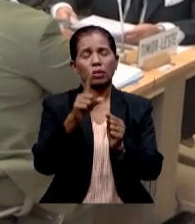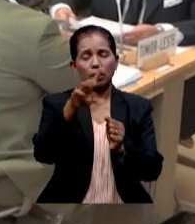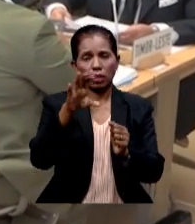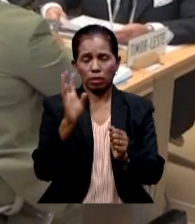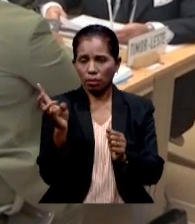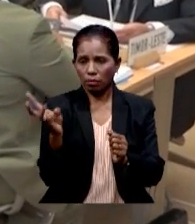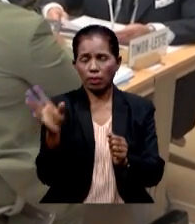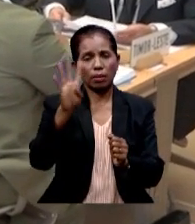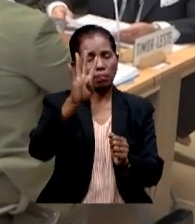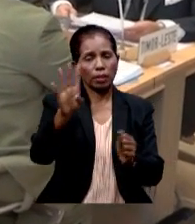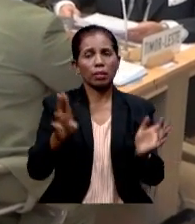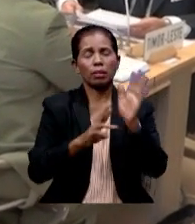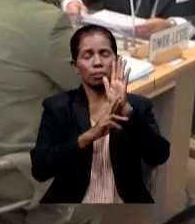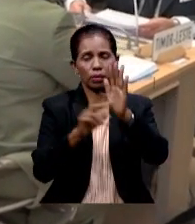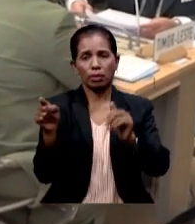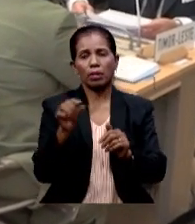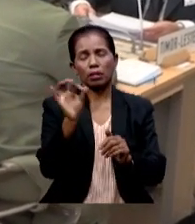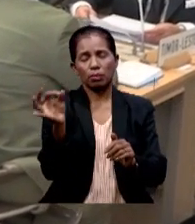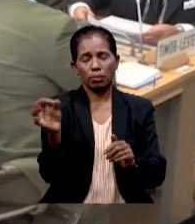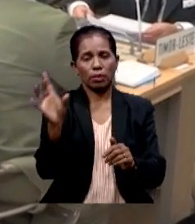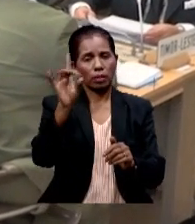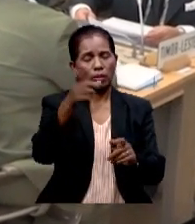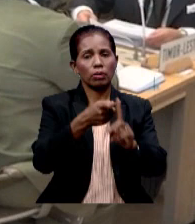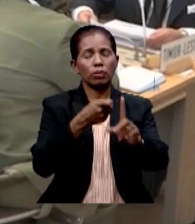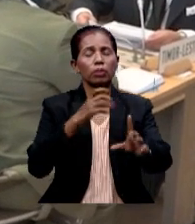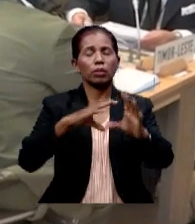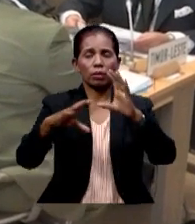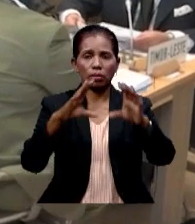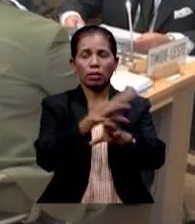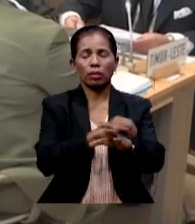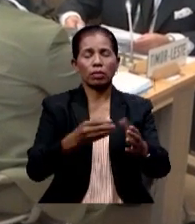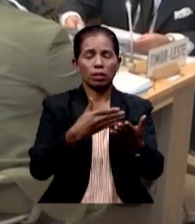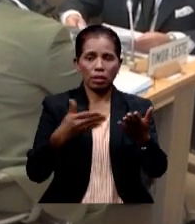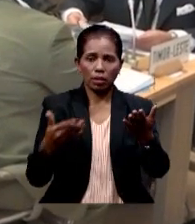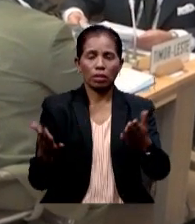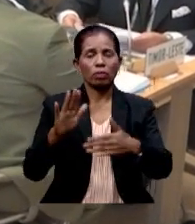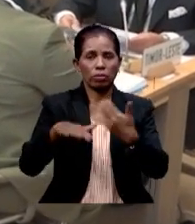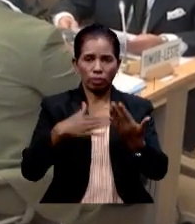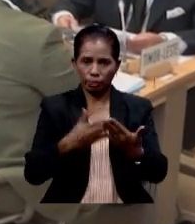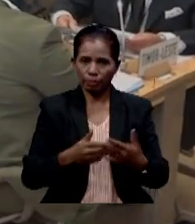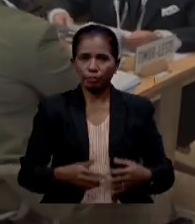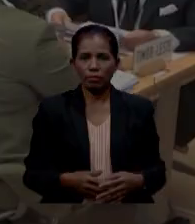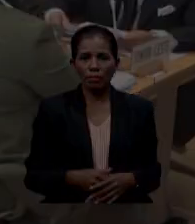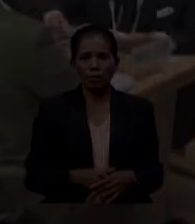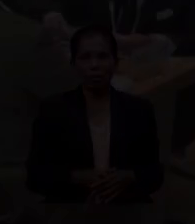porcentu sia nulu resinwalu liu husi komérsiu global no produtu internu brutu. Bem-vinda, Simenes, Giamen.